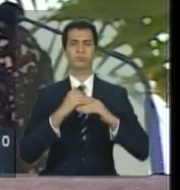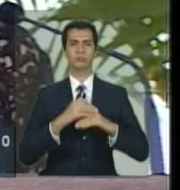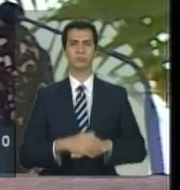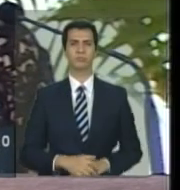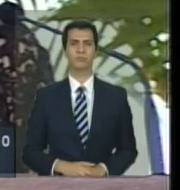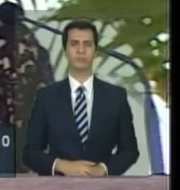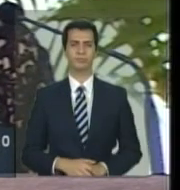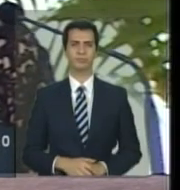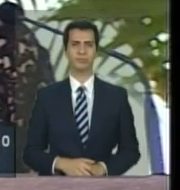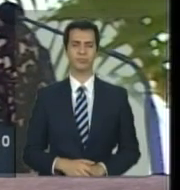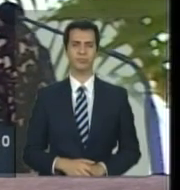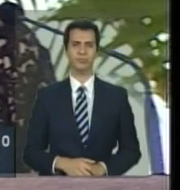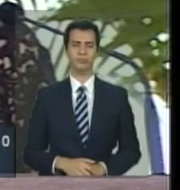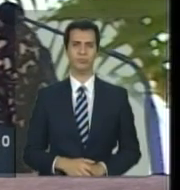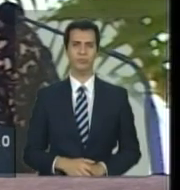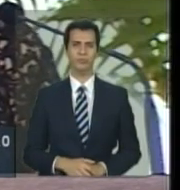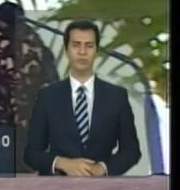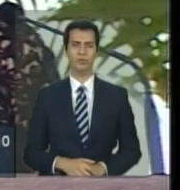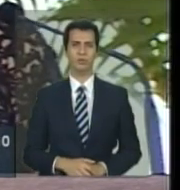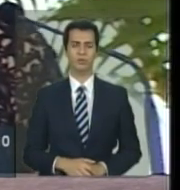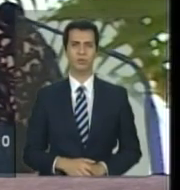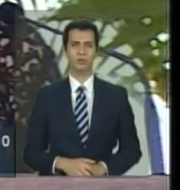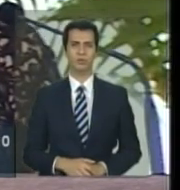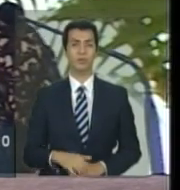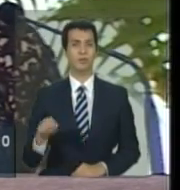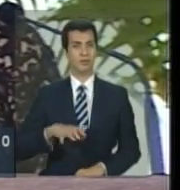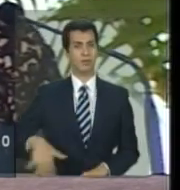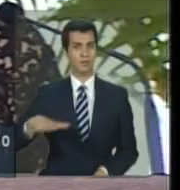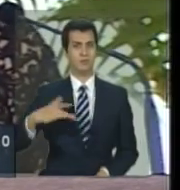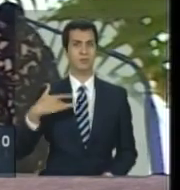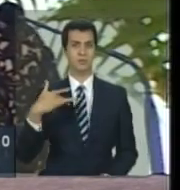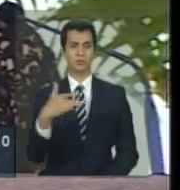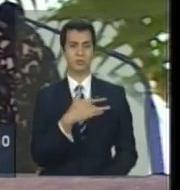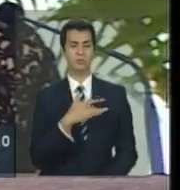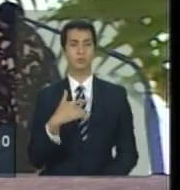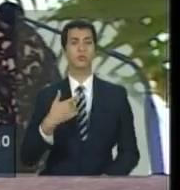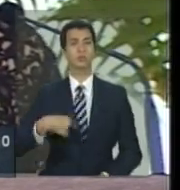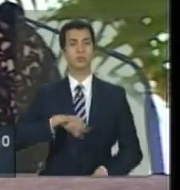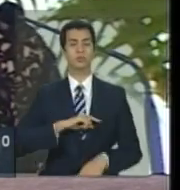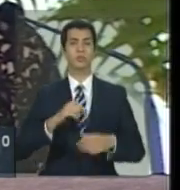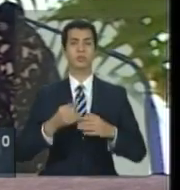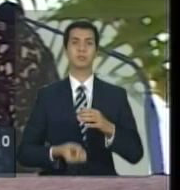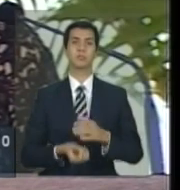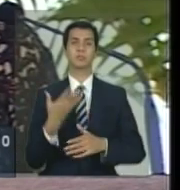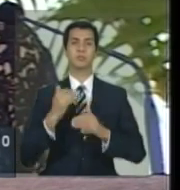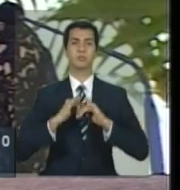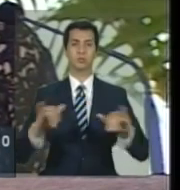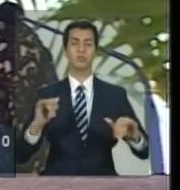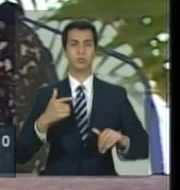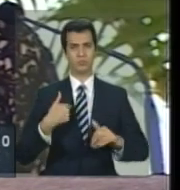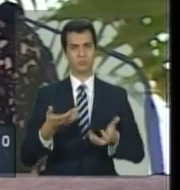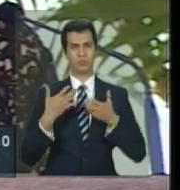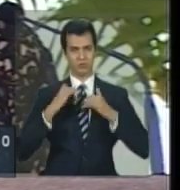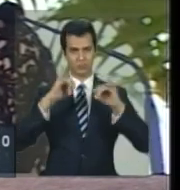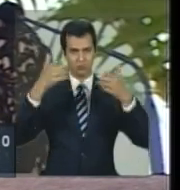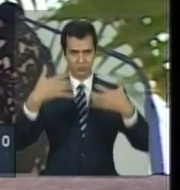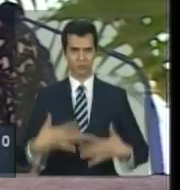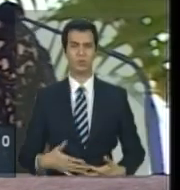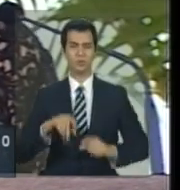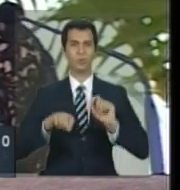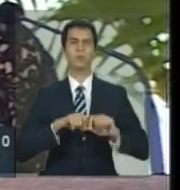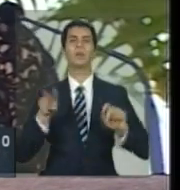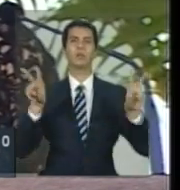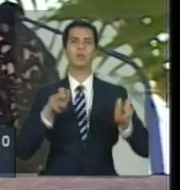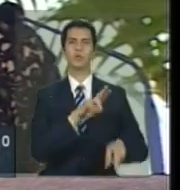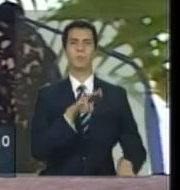Na saúde, nós lançamos um programa que também gostaria de compartilhar com vocês, o Melhor